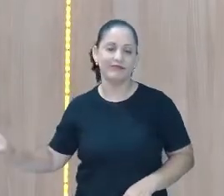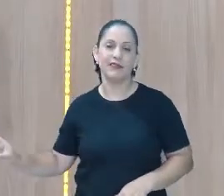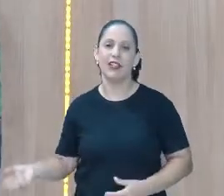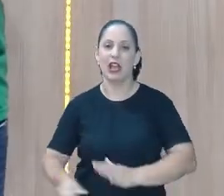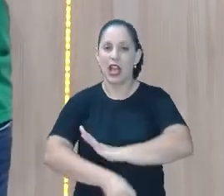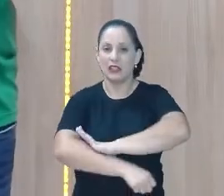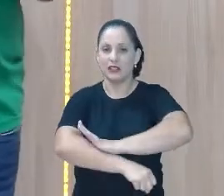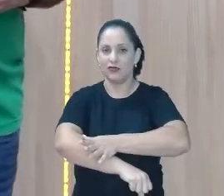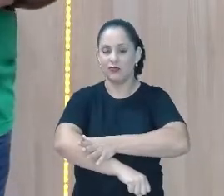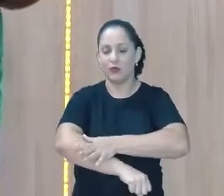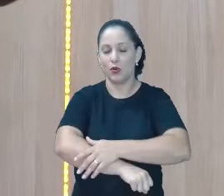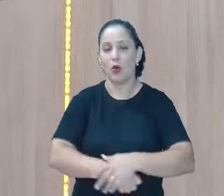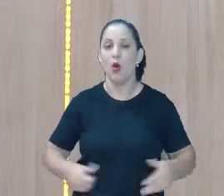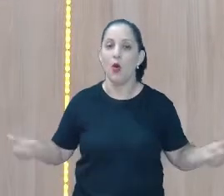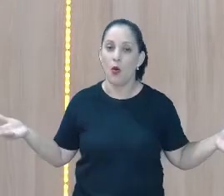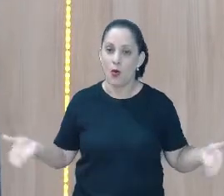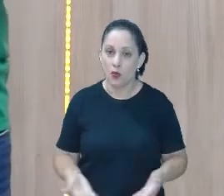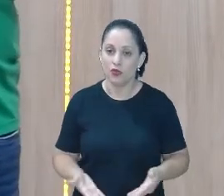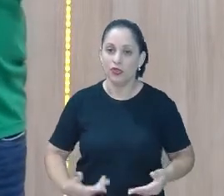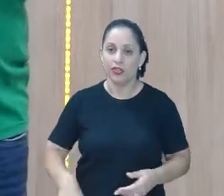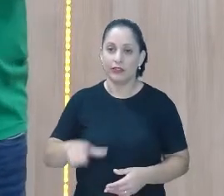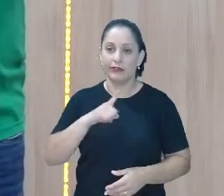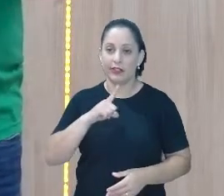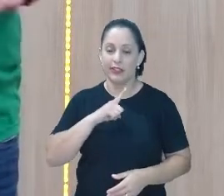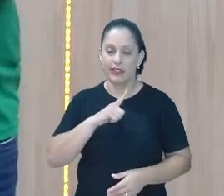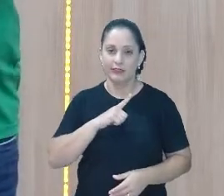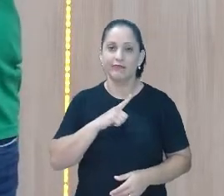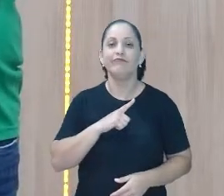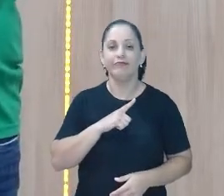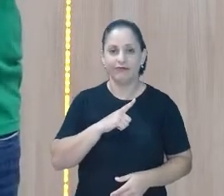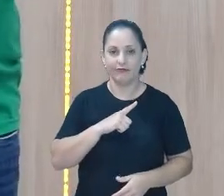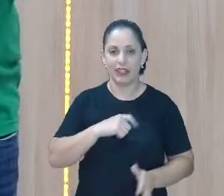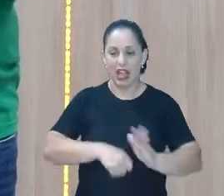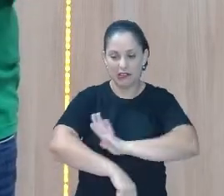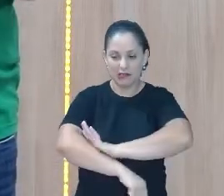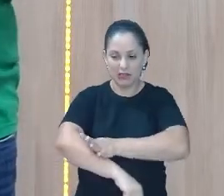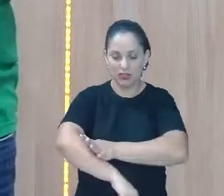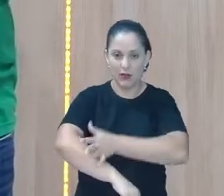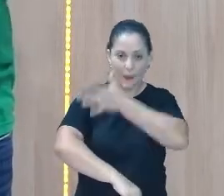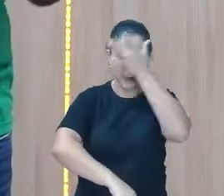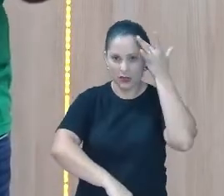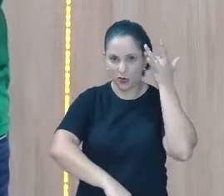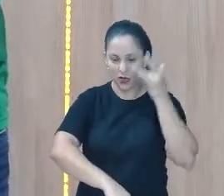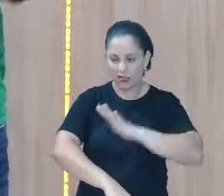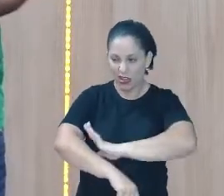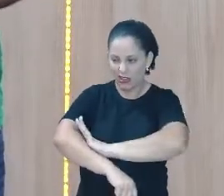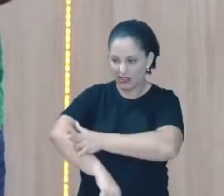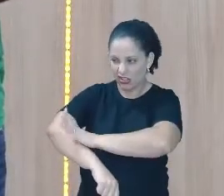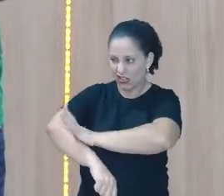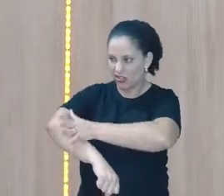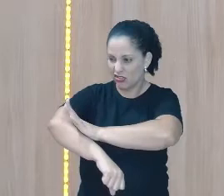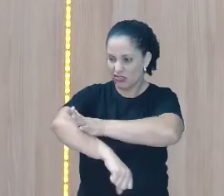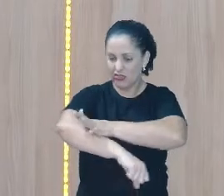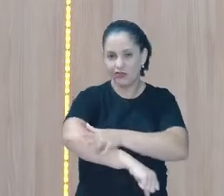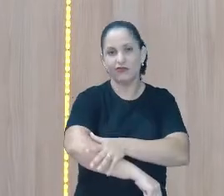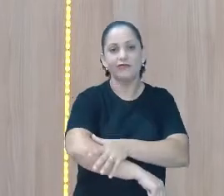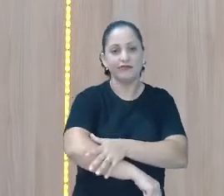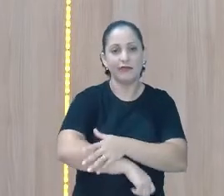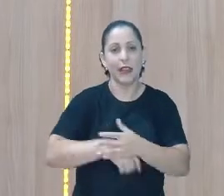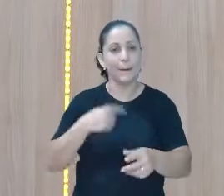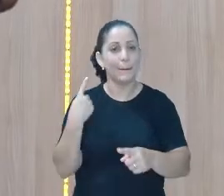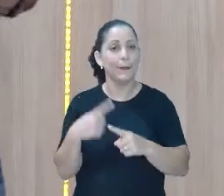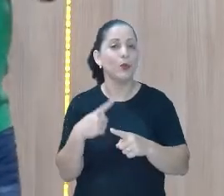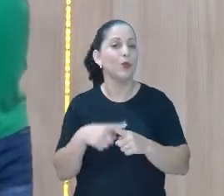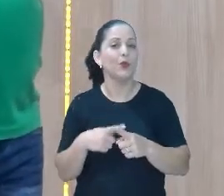a gente tem ainda, né, essa praga do racismo, né, permeando a nossa sociedade, é